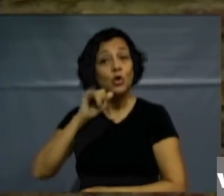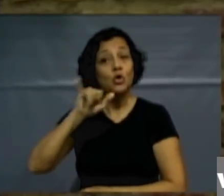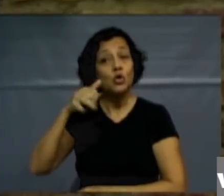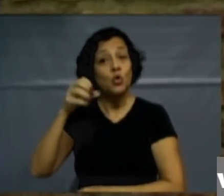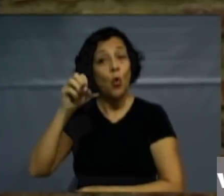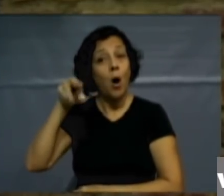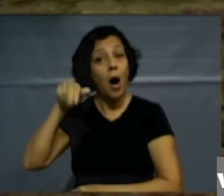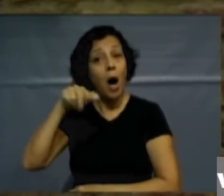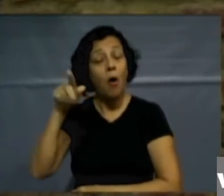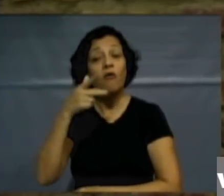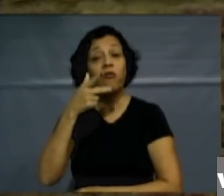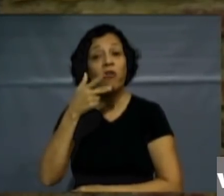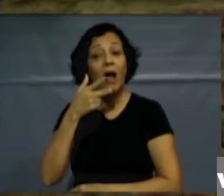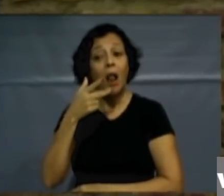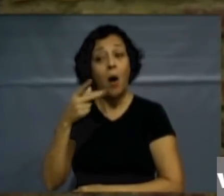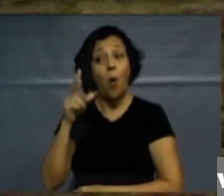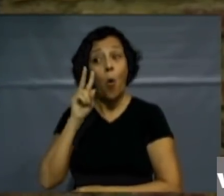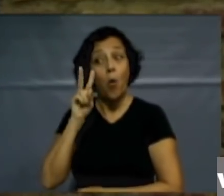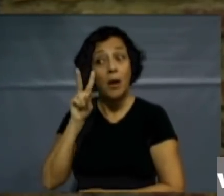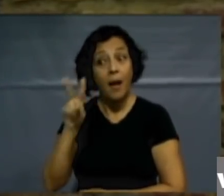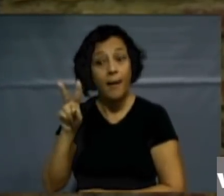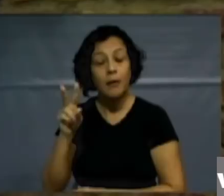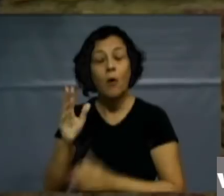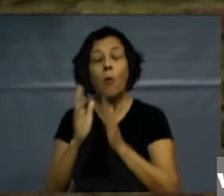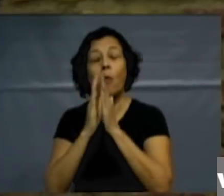orai e vigiai.